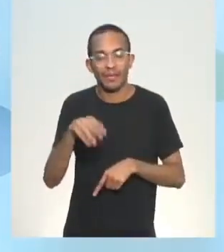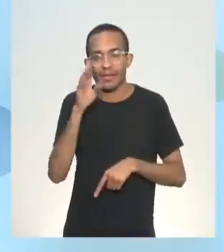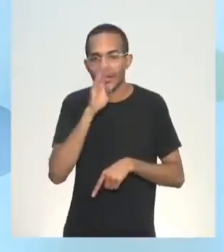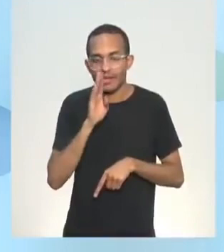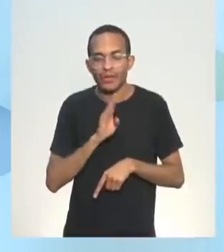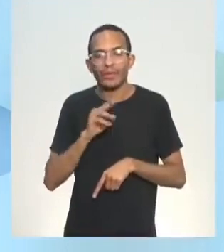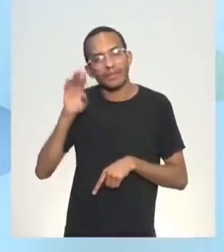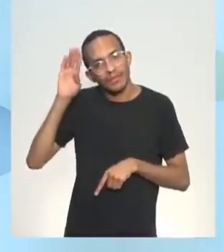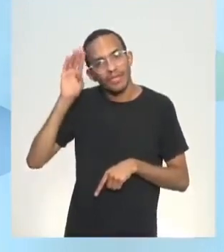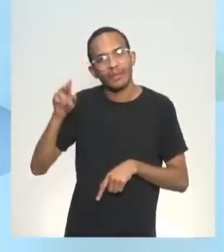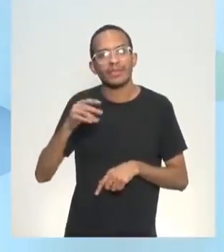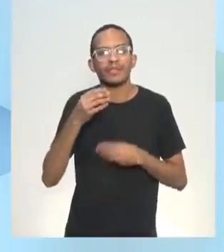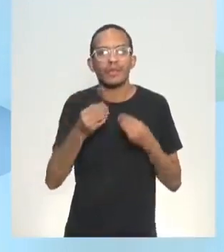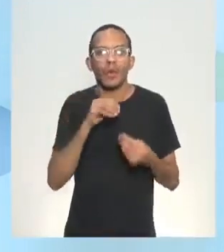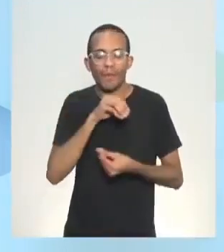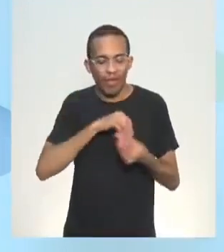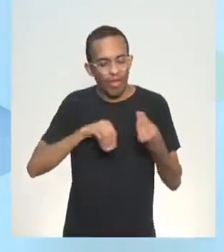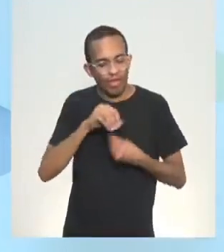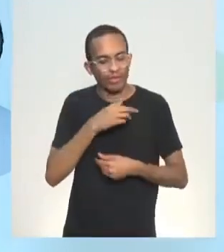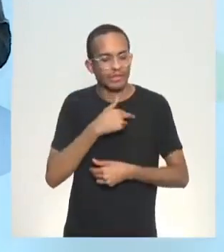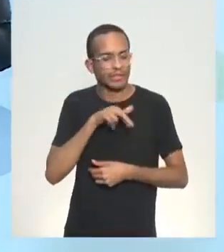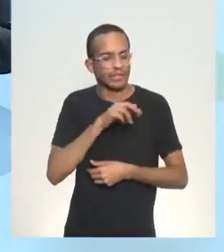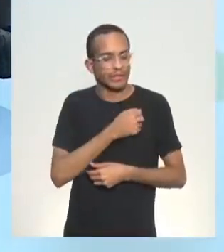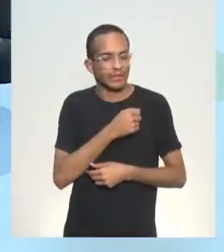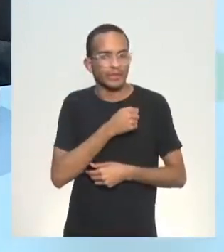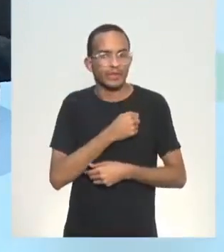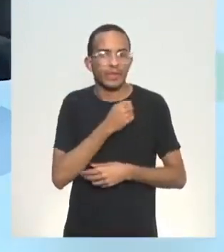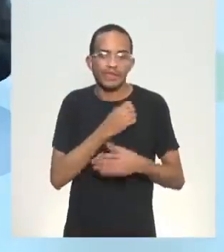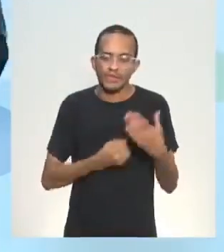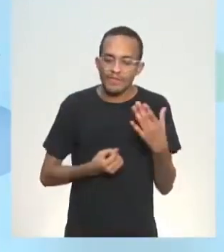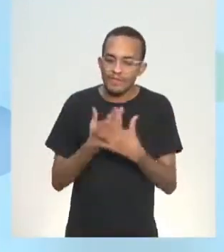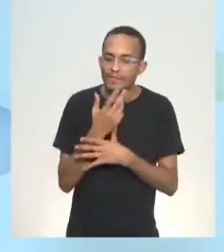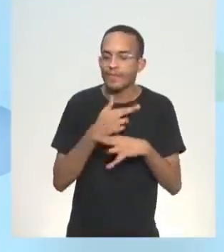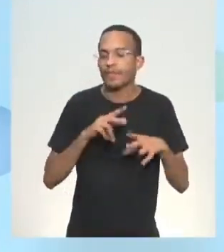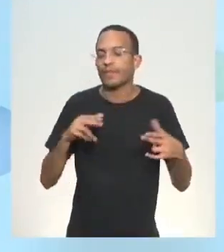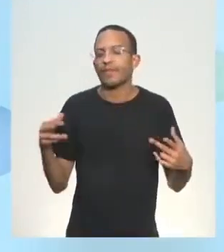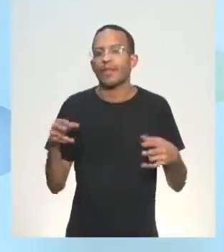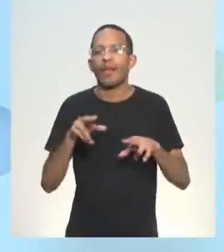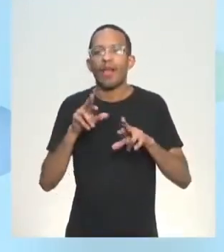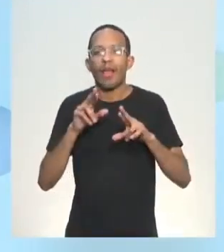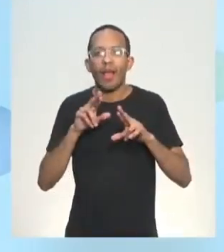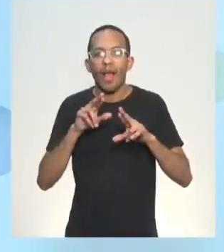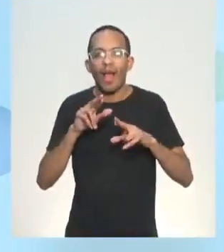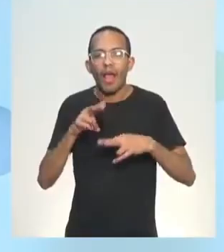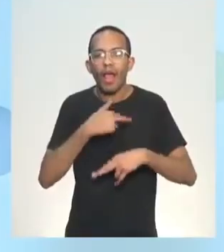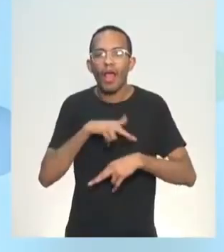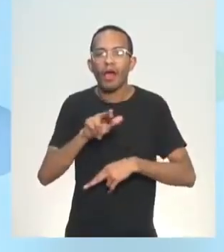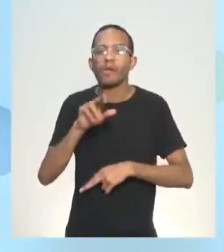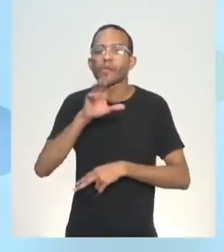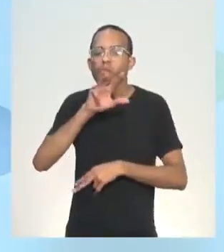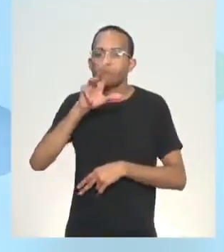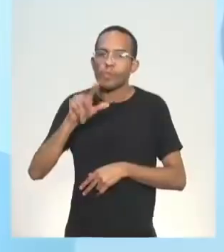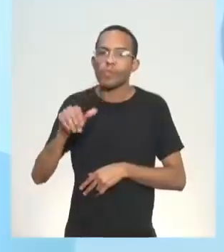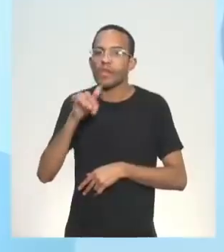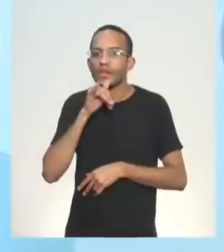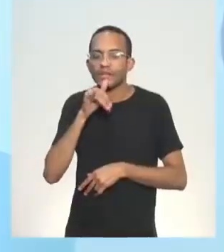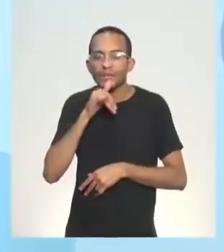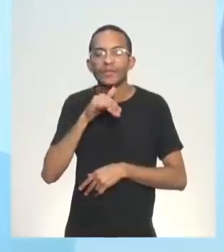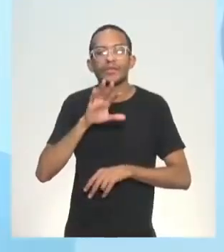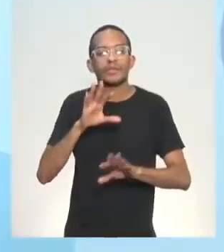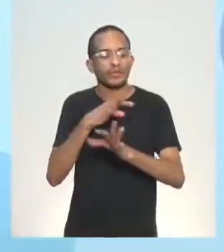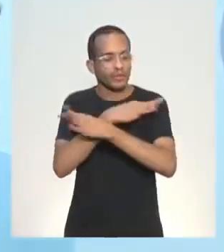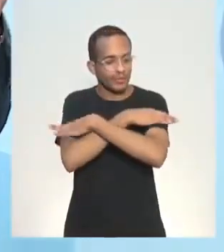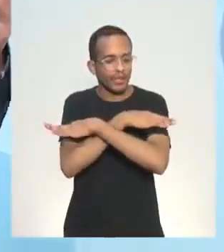Brasil, principalmente, a questão do sincretismo religioso, né? O surgimento das chamadas religiões afro-brasileiras, como a Umbanda e o